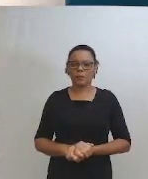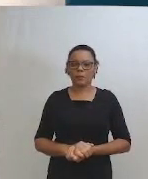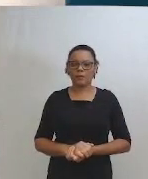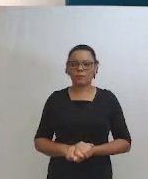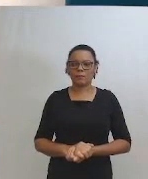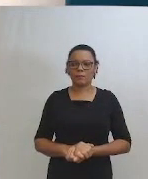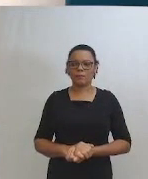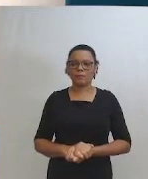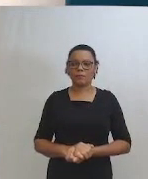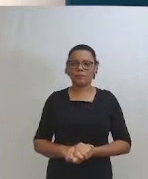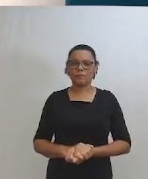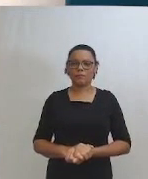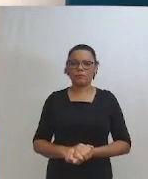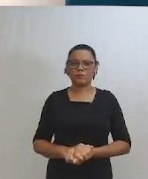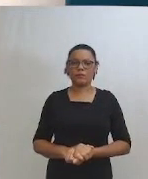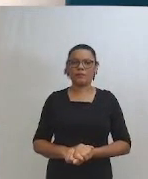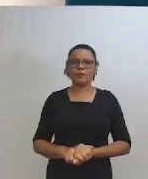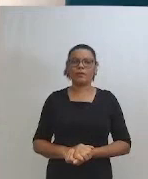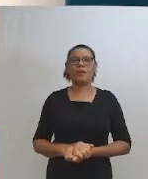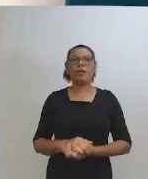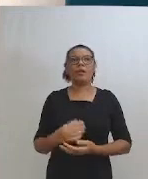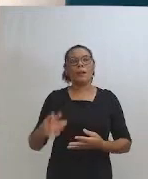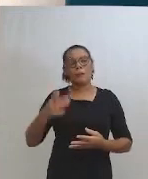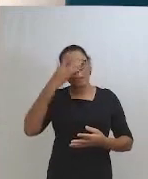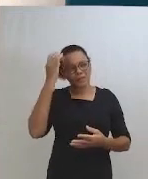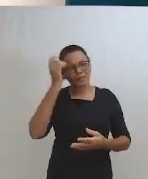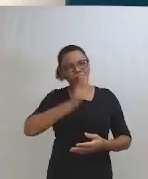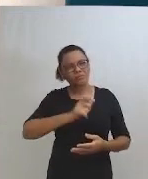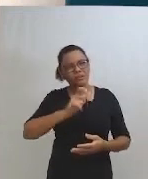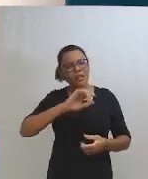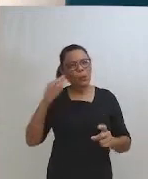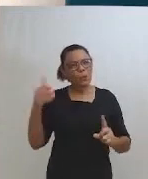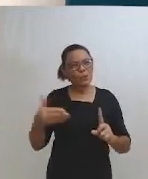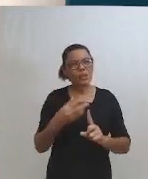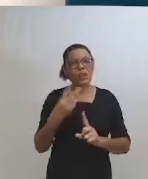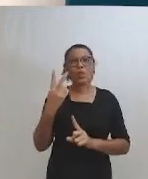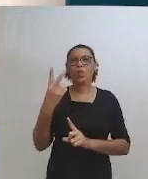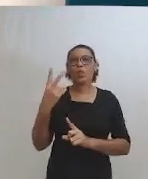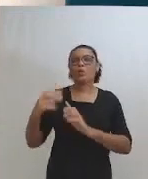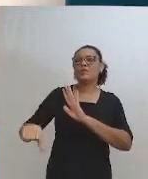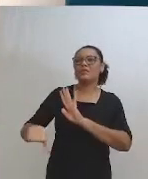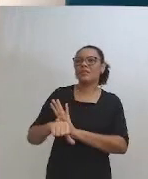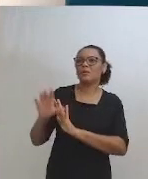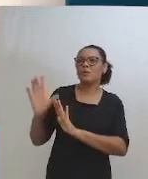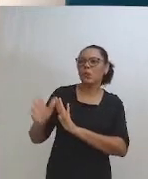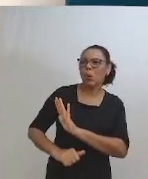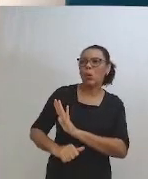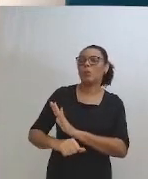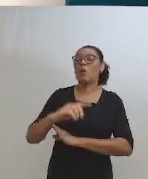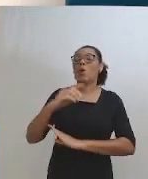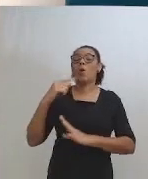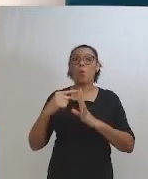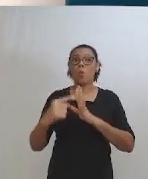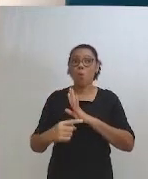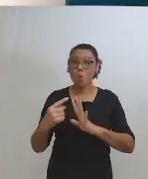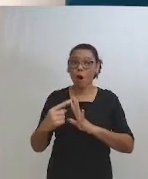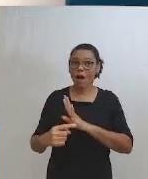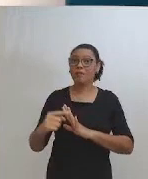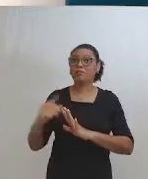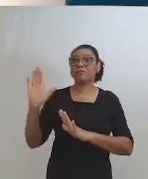Os agravantes são acusados da prática de 2 crimes de roubo consumado, 4 crimes de latrocínio tentados e 1 crime de latrocínio